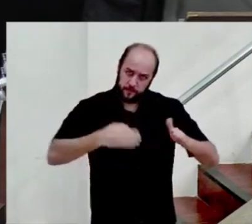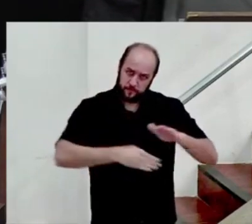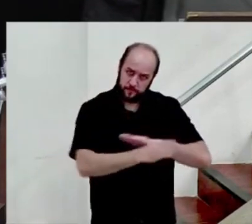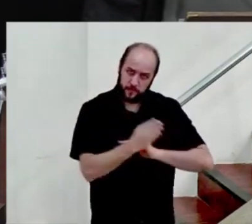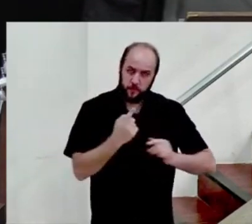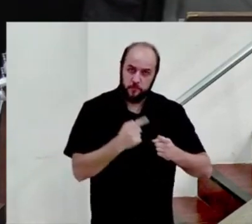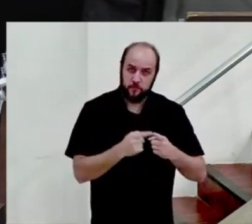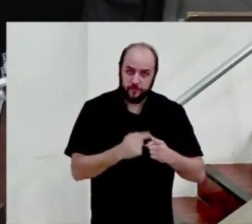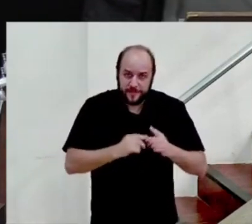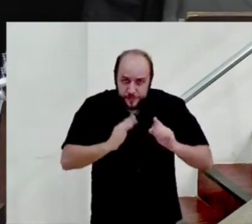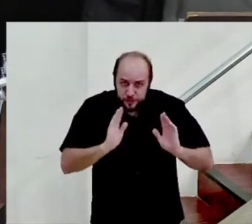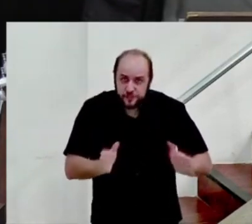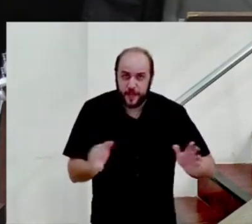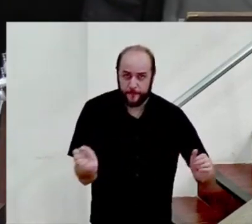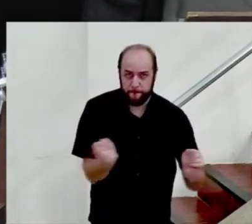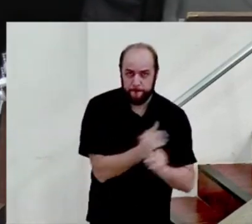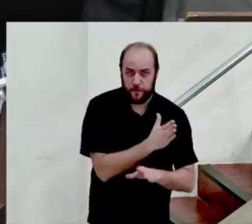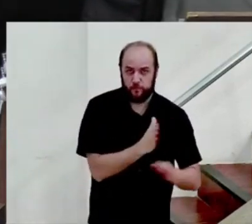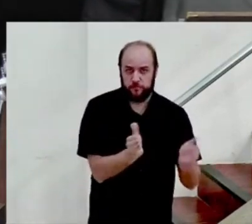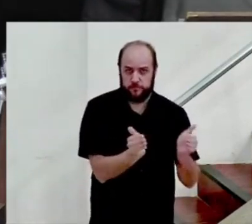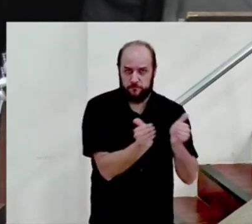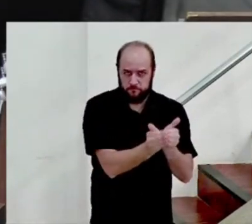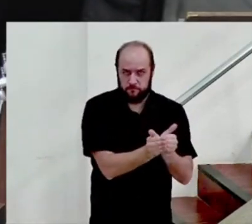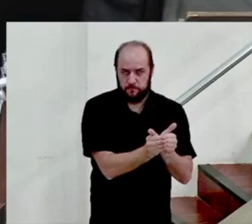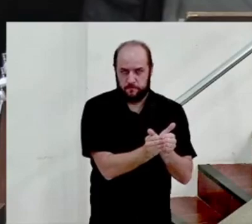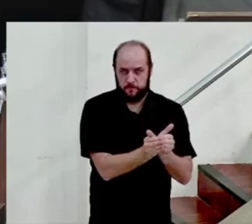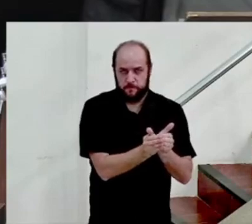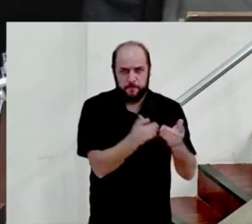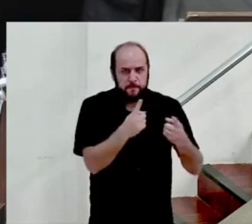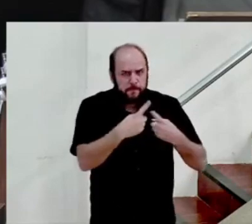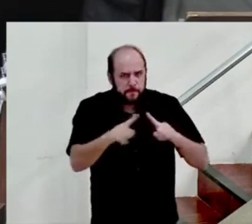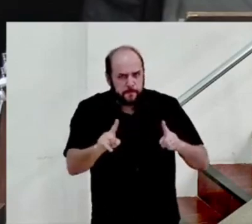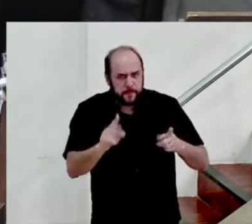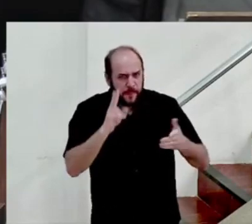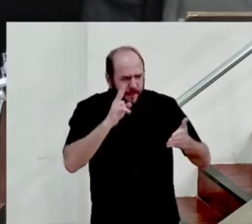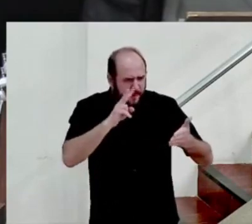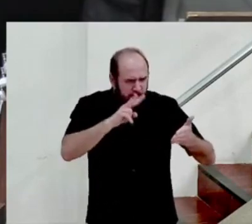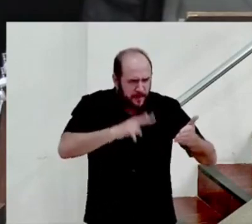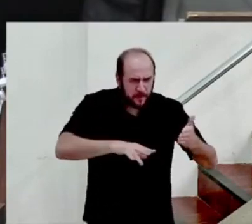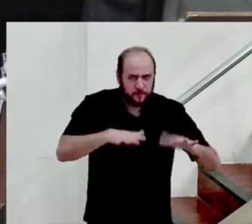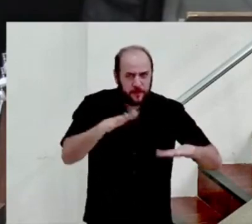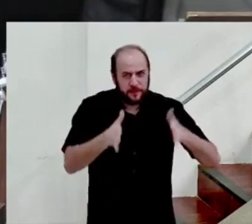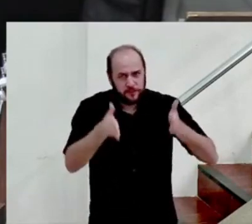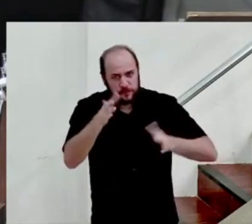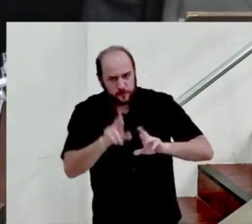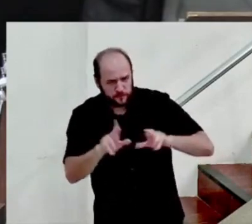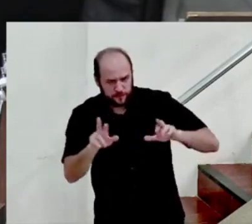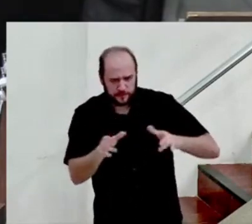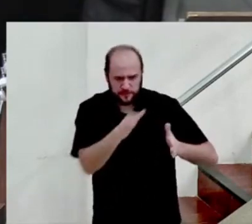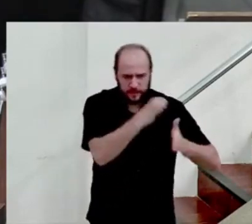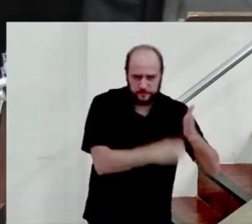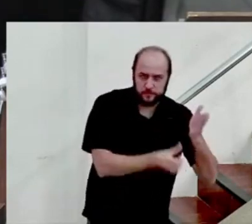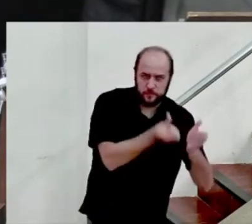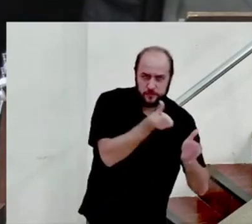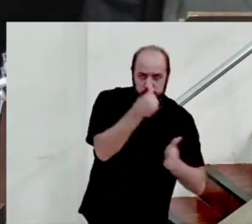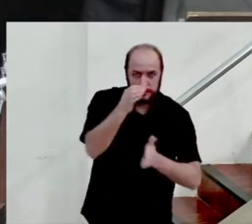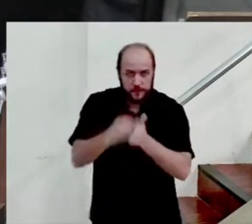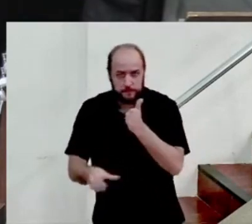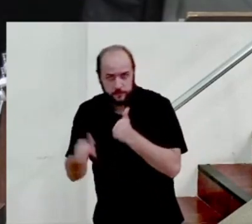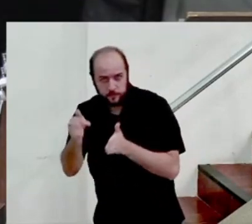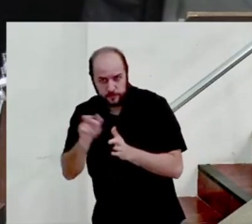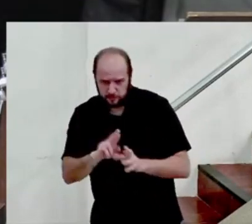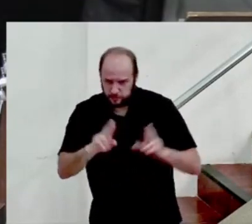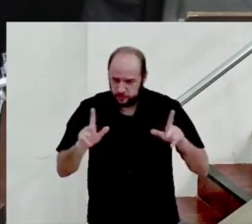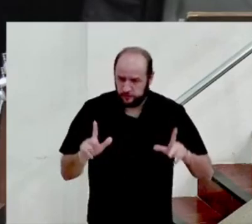porque a arca já está concluída. E se nós olharmos para o movimento que existe entre o capítulo 6 e o capítulo 7, nós vamos ver que